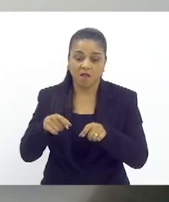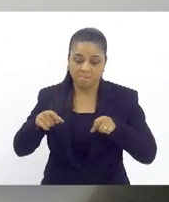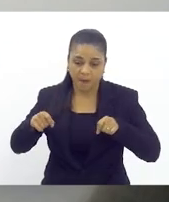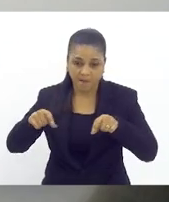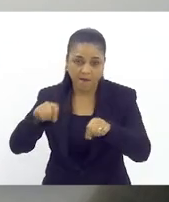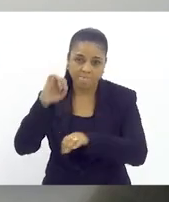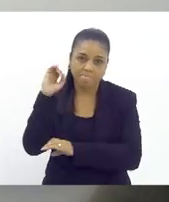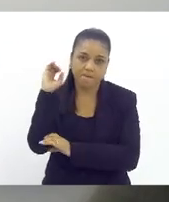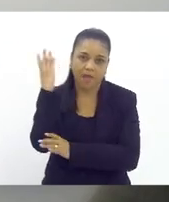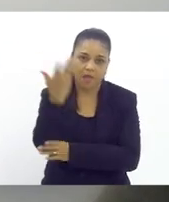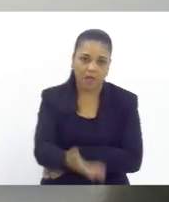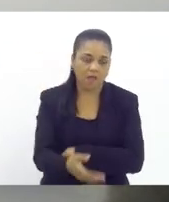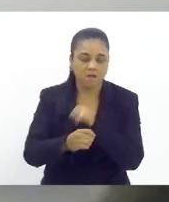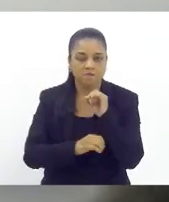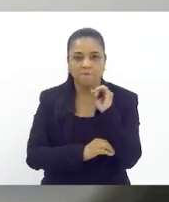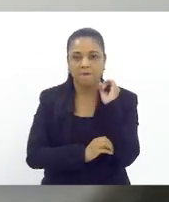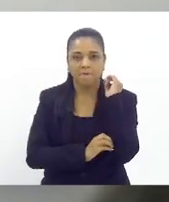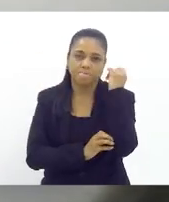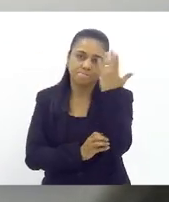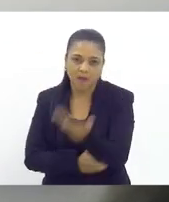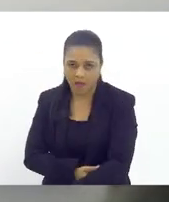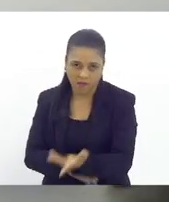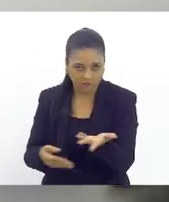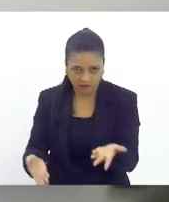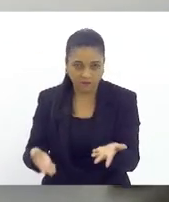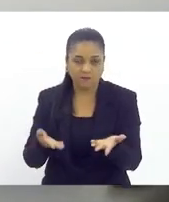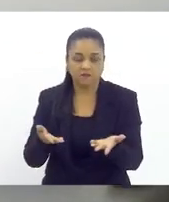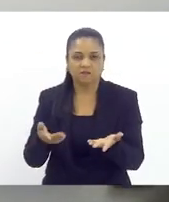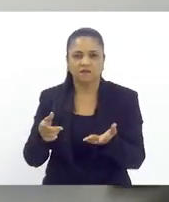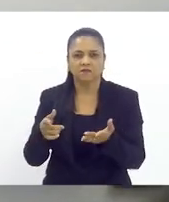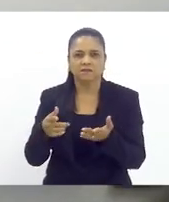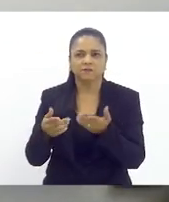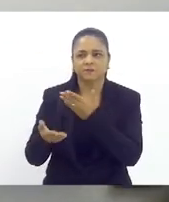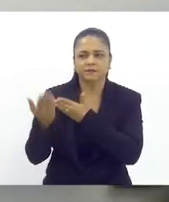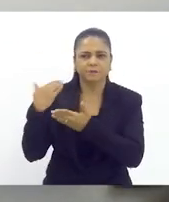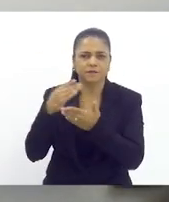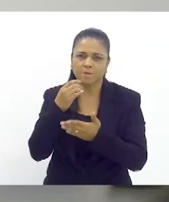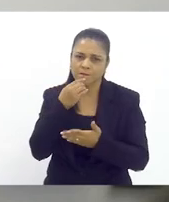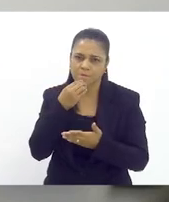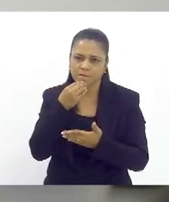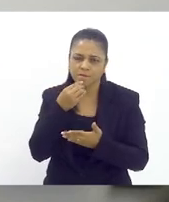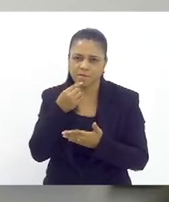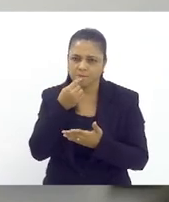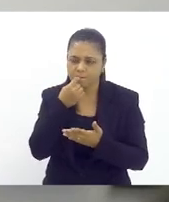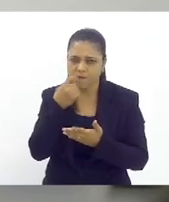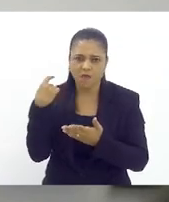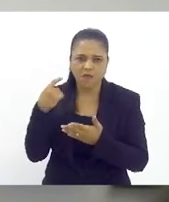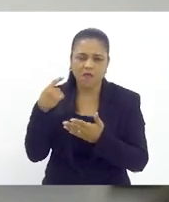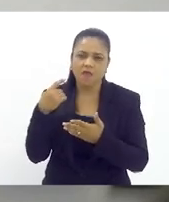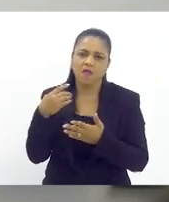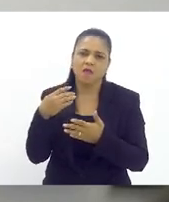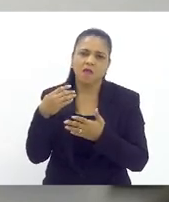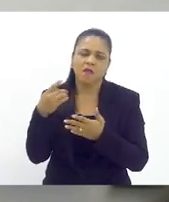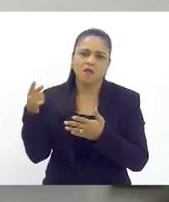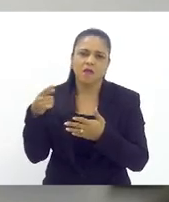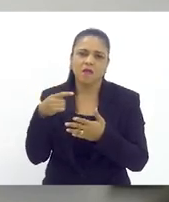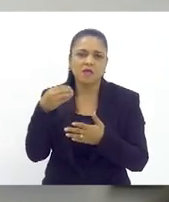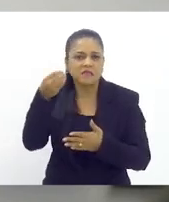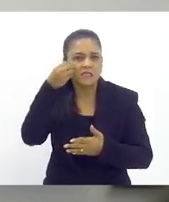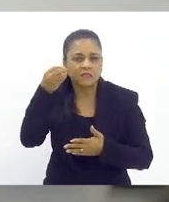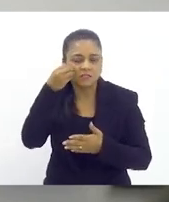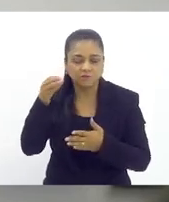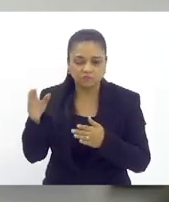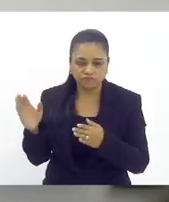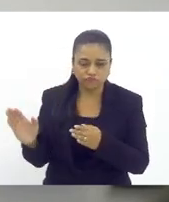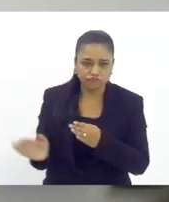por partes da Mata Atlântica como há pouco tempo teve uma tentativa de tirar manguezais por exemplo de dentro da composição do